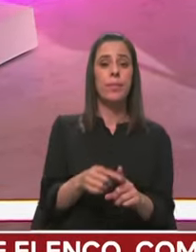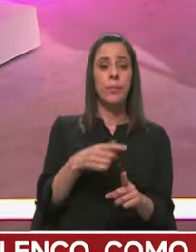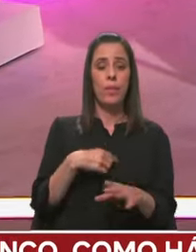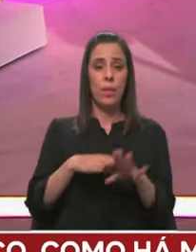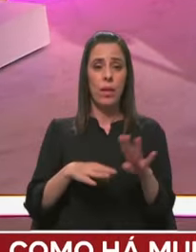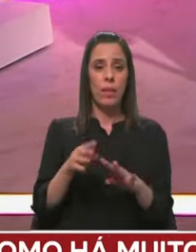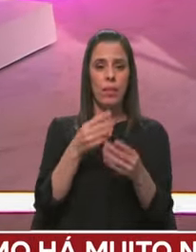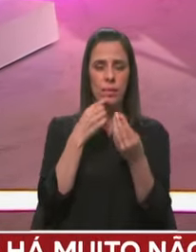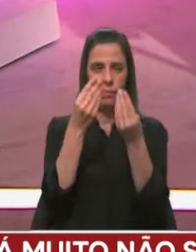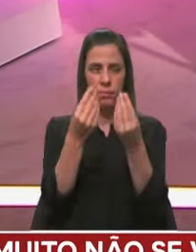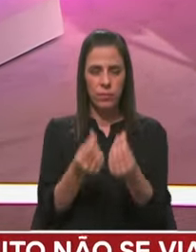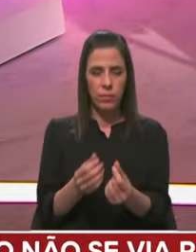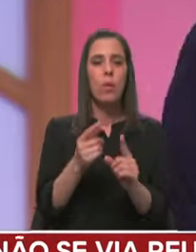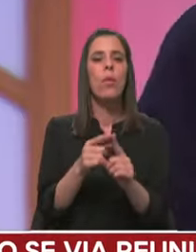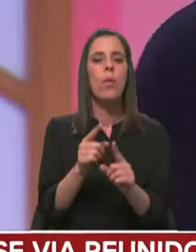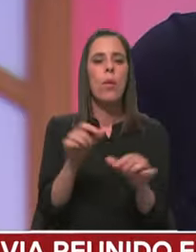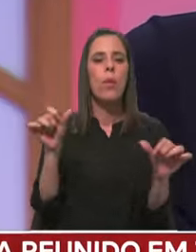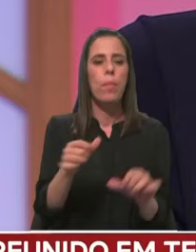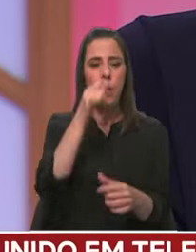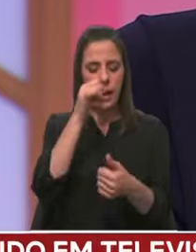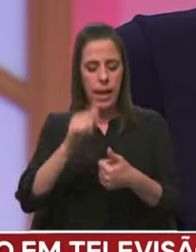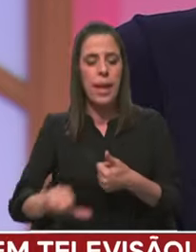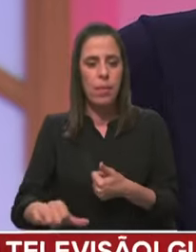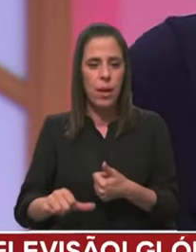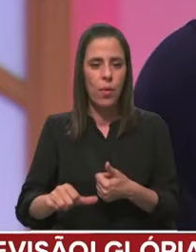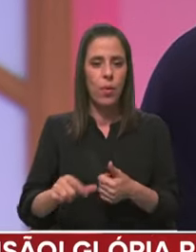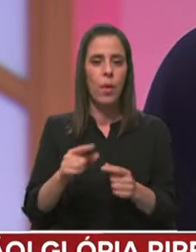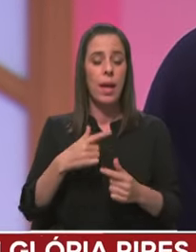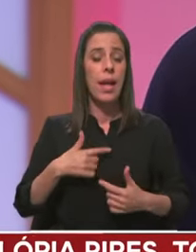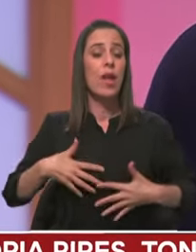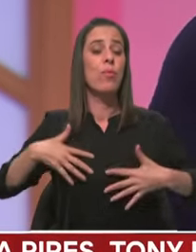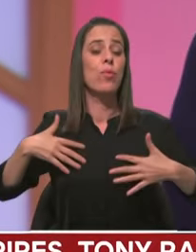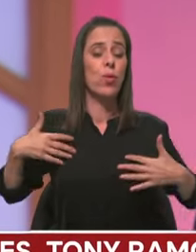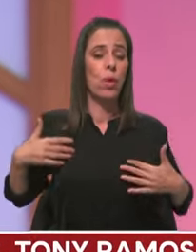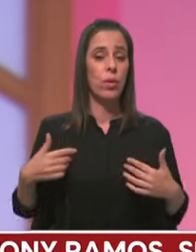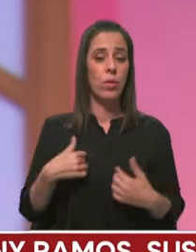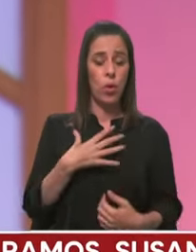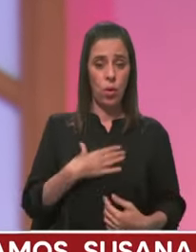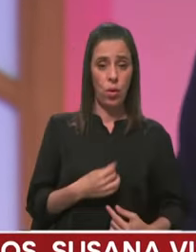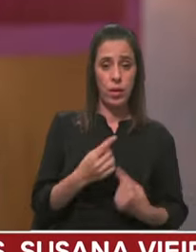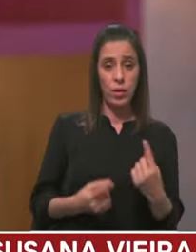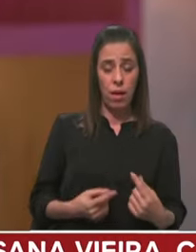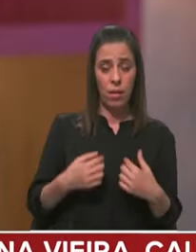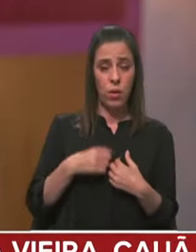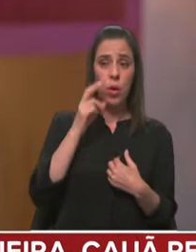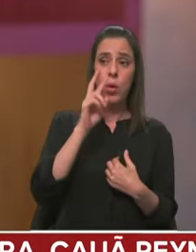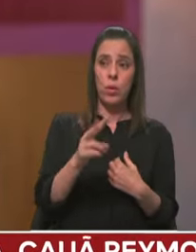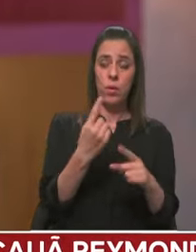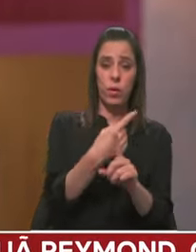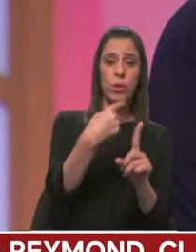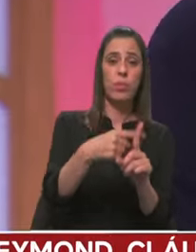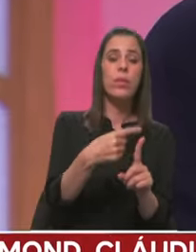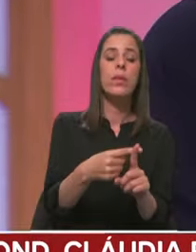faço uma decifra dela Primeiro qual é o pior inimigo do decifrador são as emoções quando eu gosto de alguém eu só vou ver características